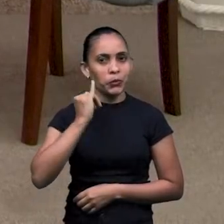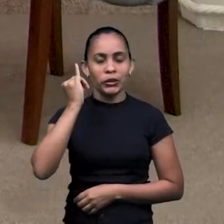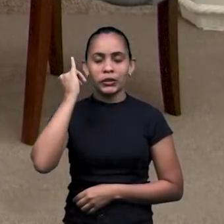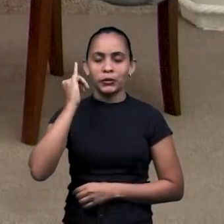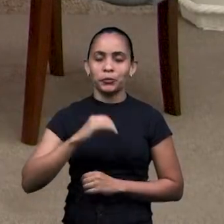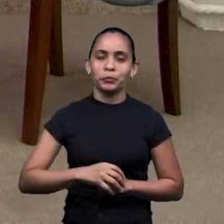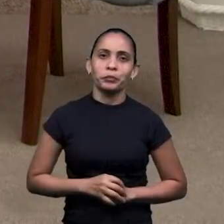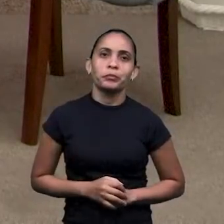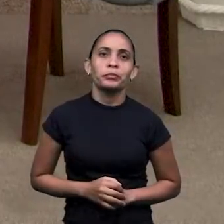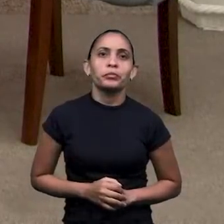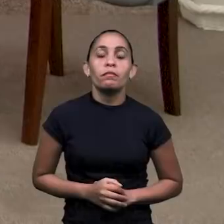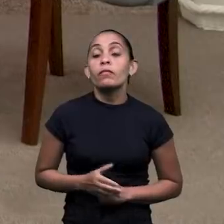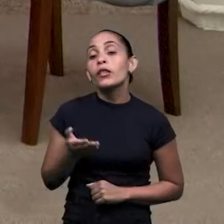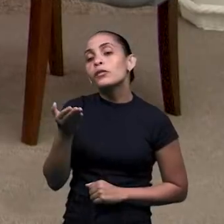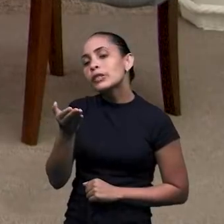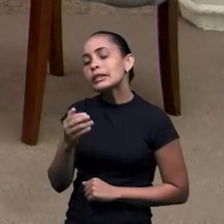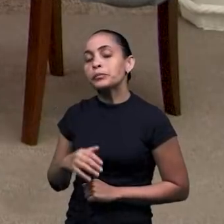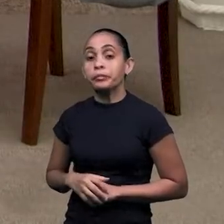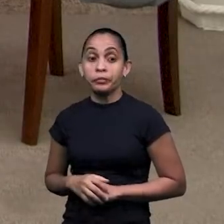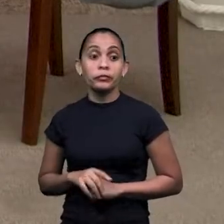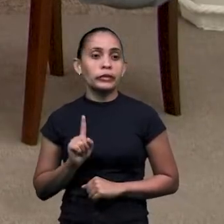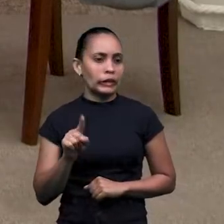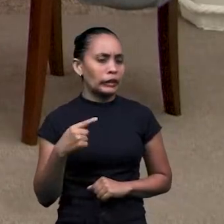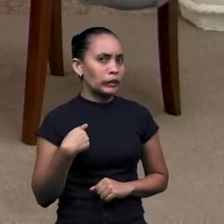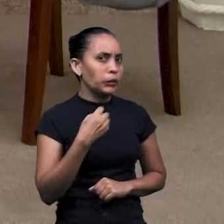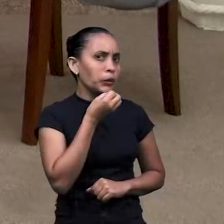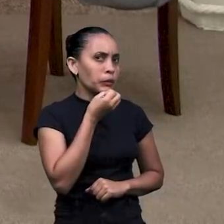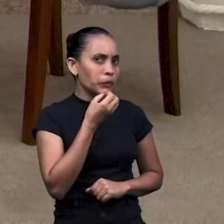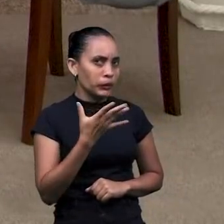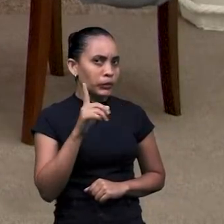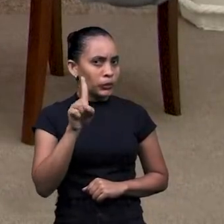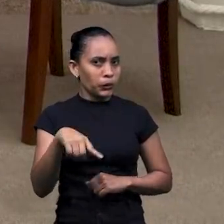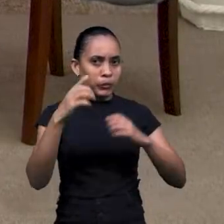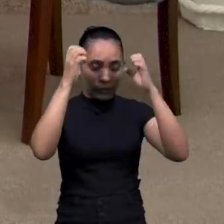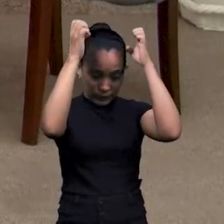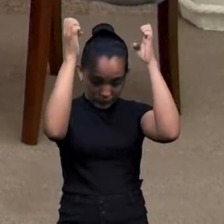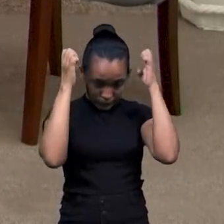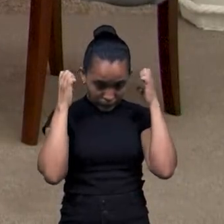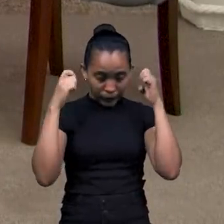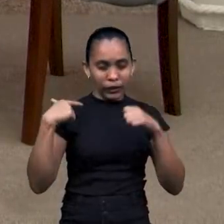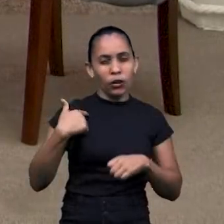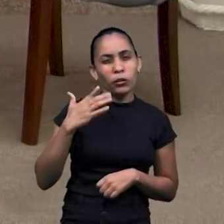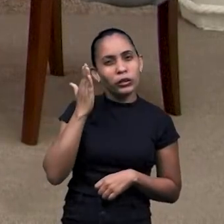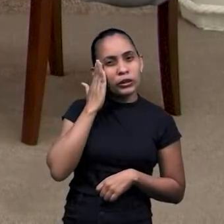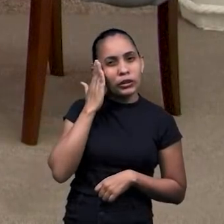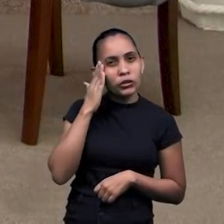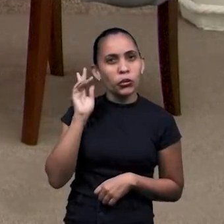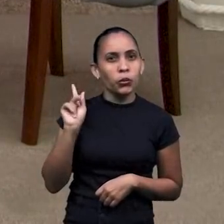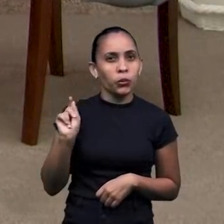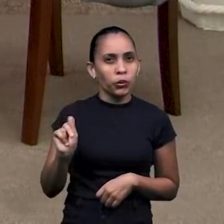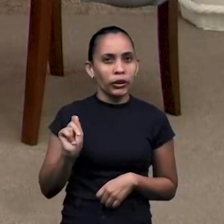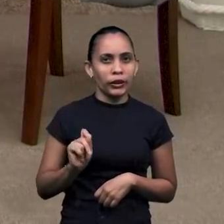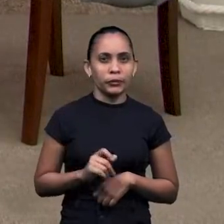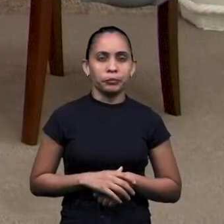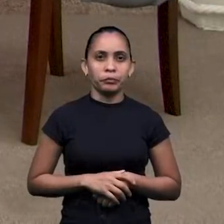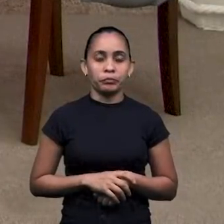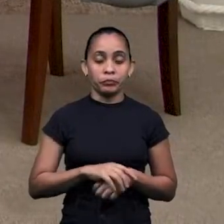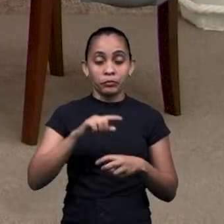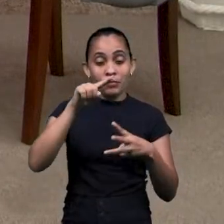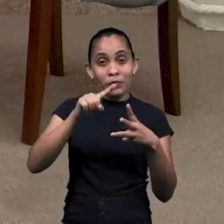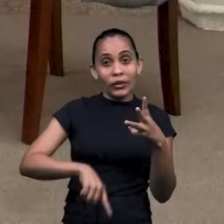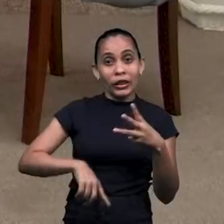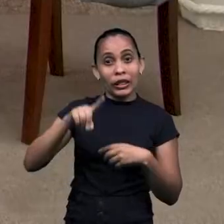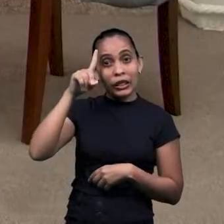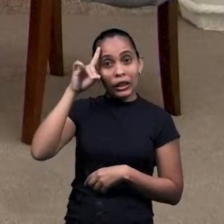bom. Lidson, e você? Pastor, na citação sobre Esther, o que eu entendi ali é que o período de 3 dias sempre